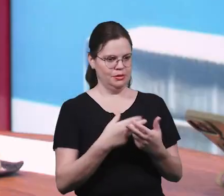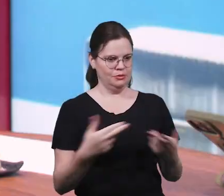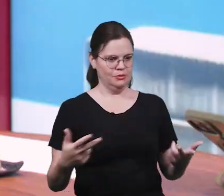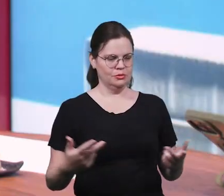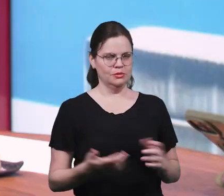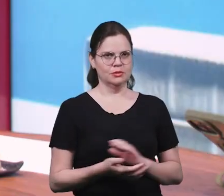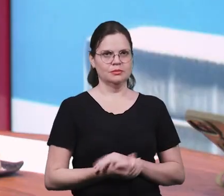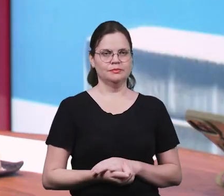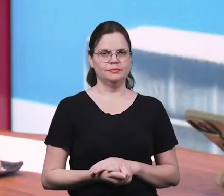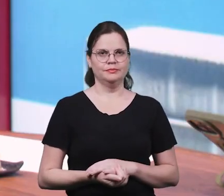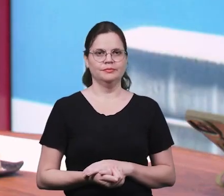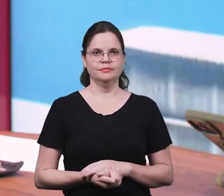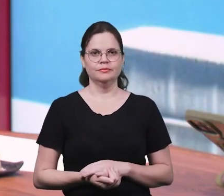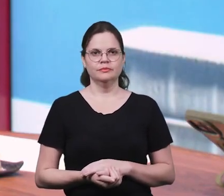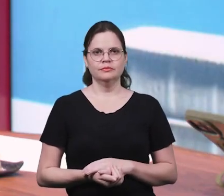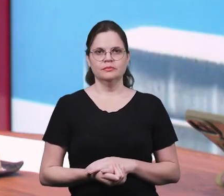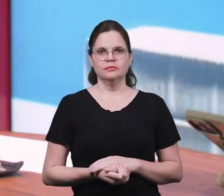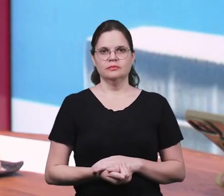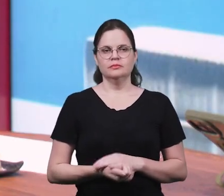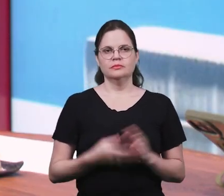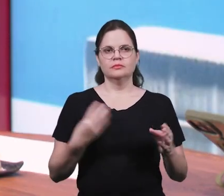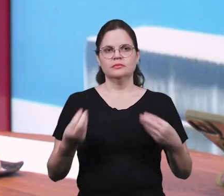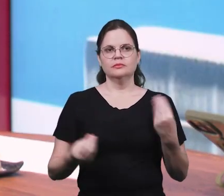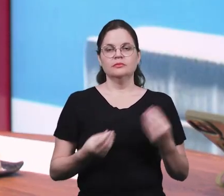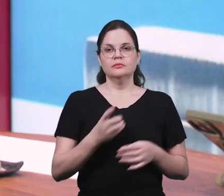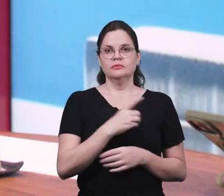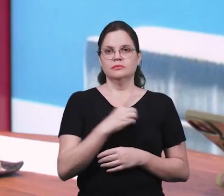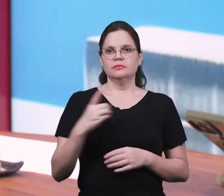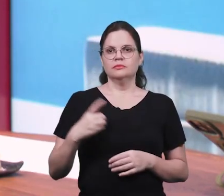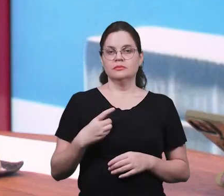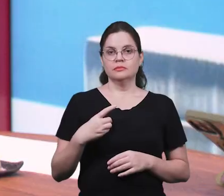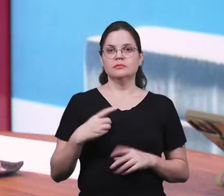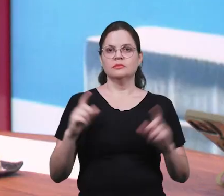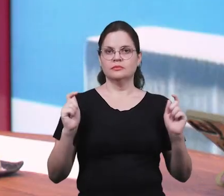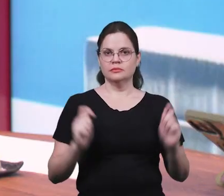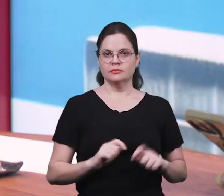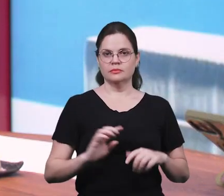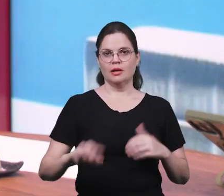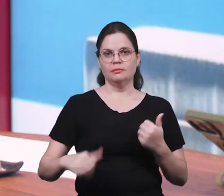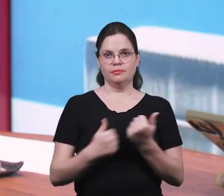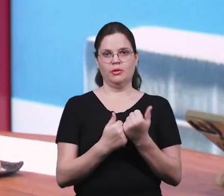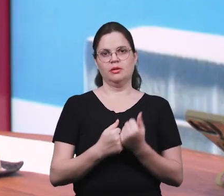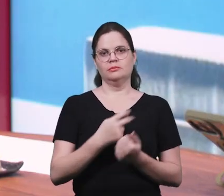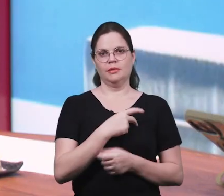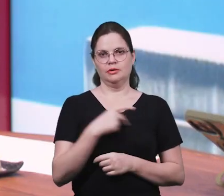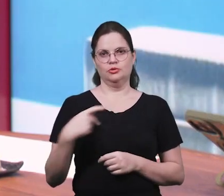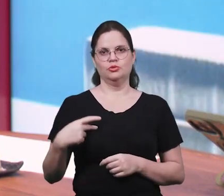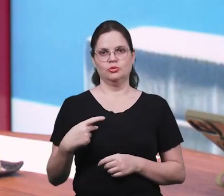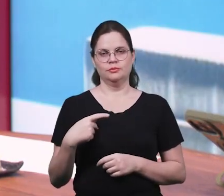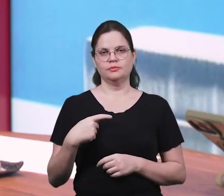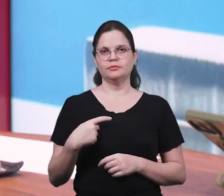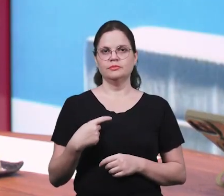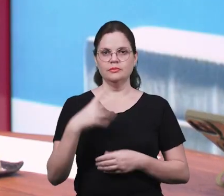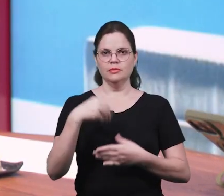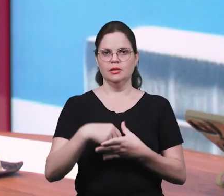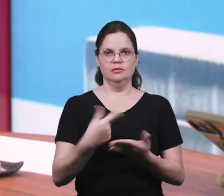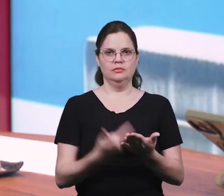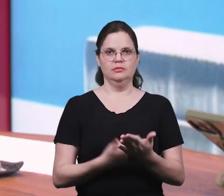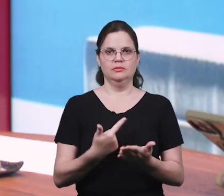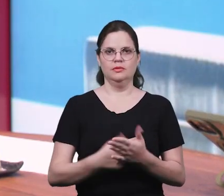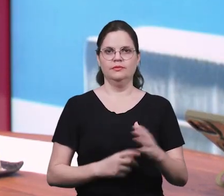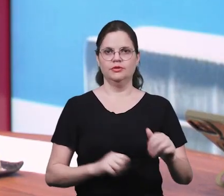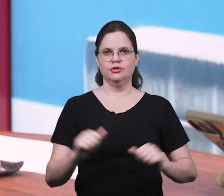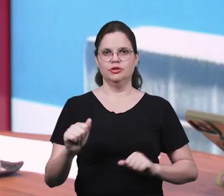que o diaconato, né, como o diácono completa o ministério. A gente vê próprio em Atos, né, o